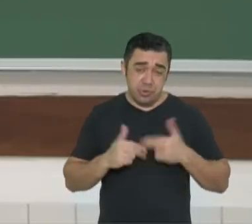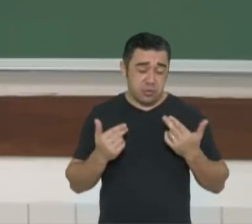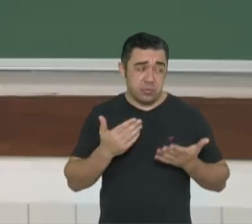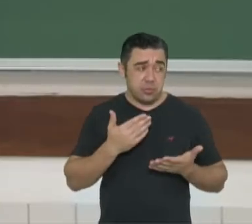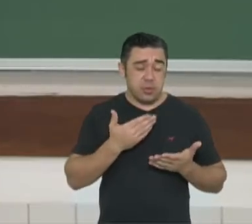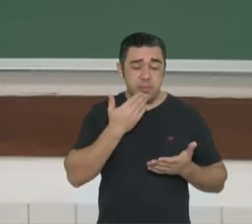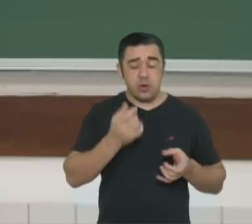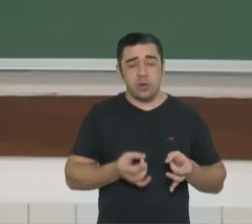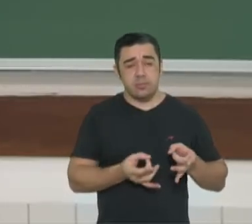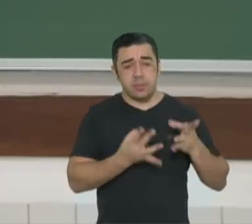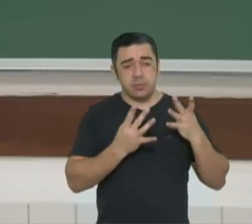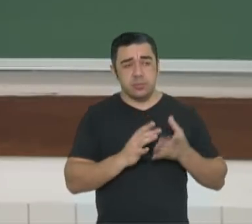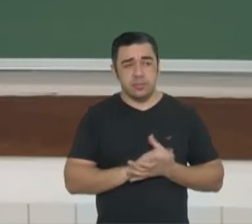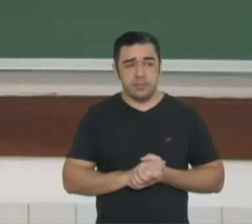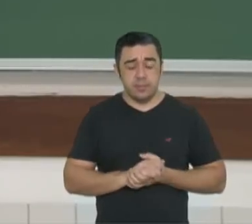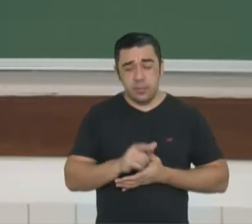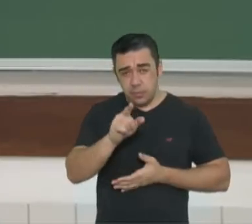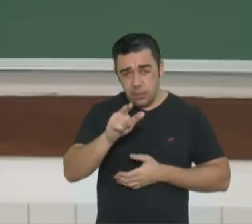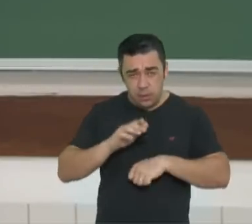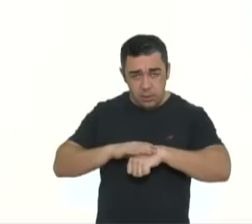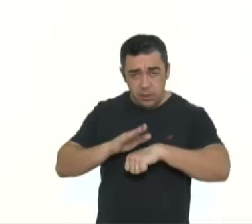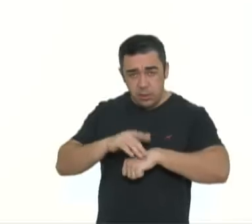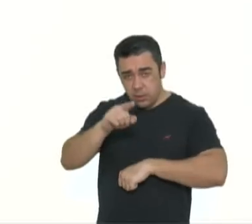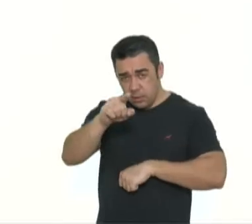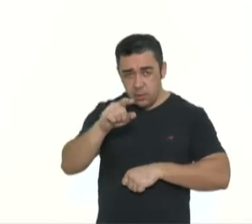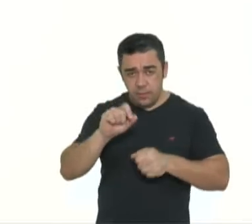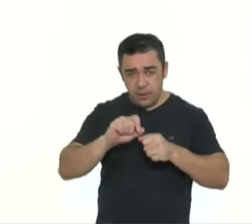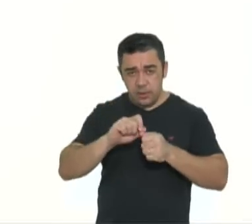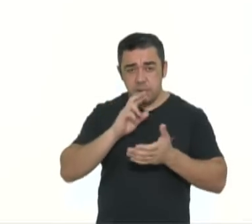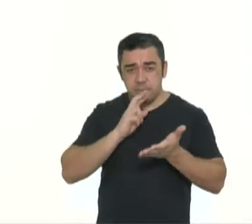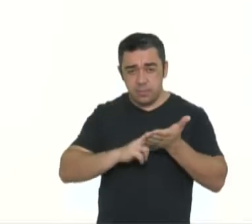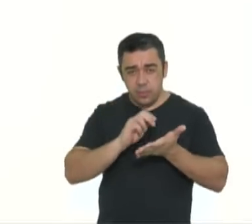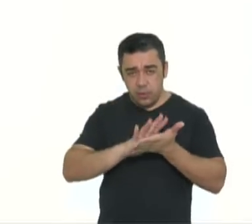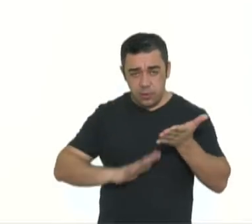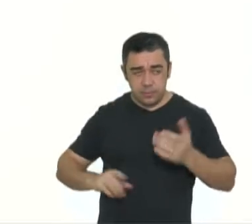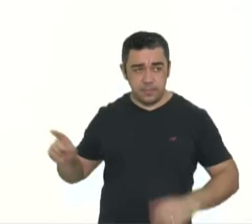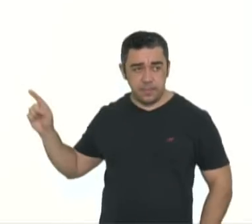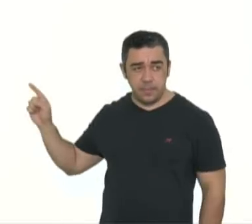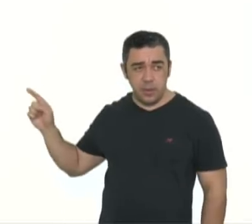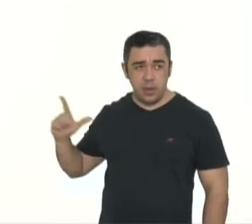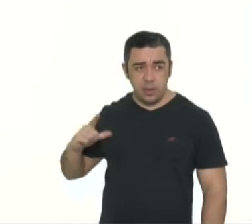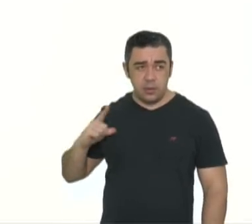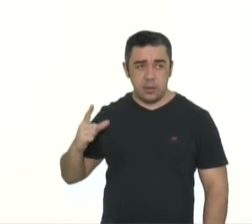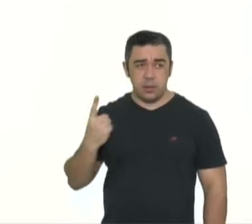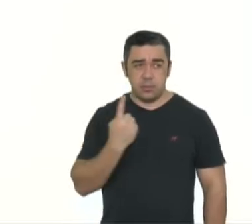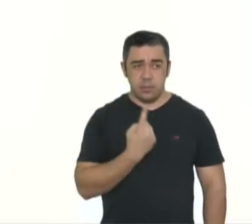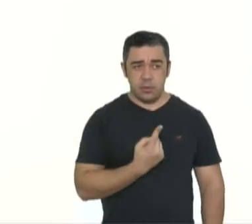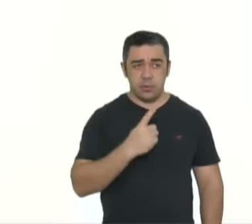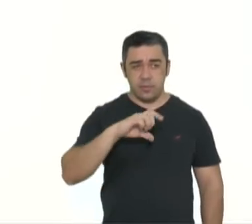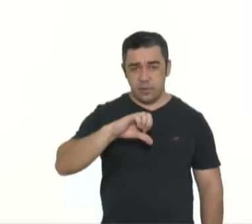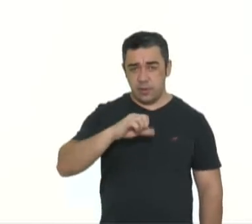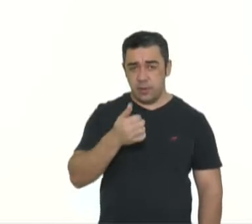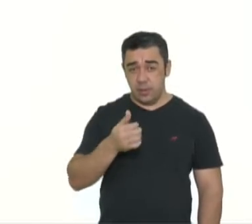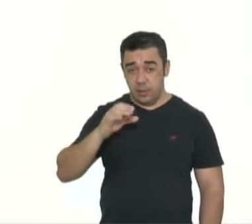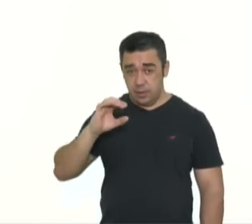sair. Tarefa para você, onde mostra o Jânio Quadros ainda na campanha de 1960, com a vassoura